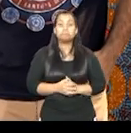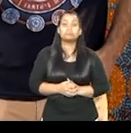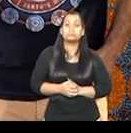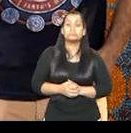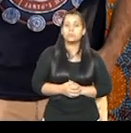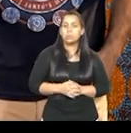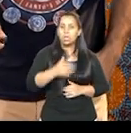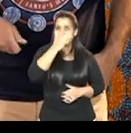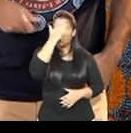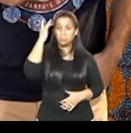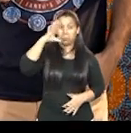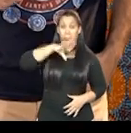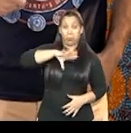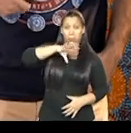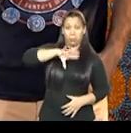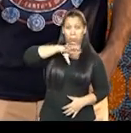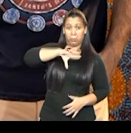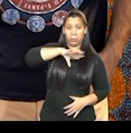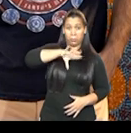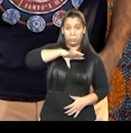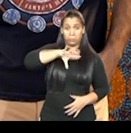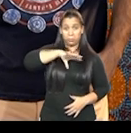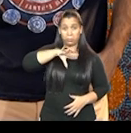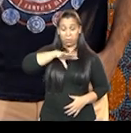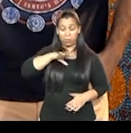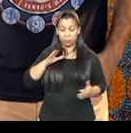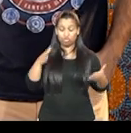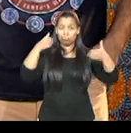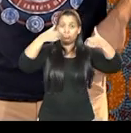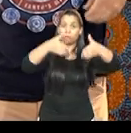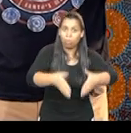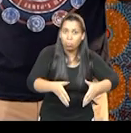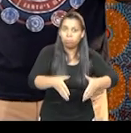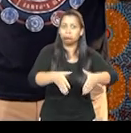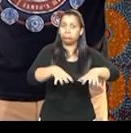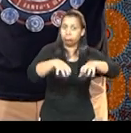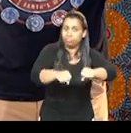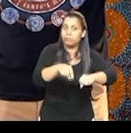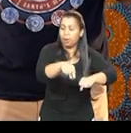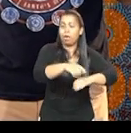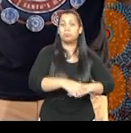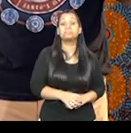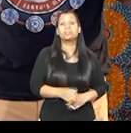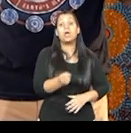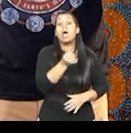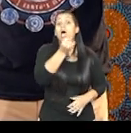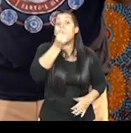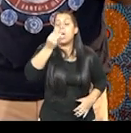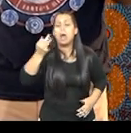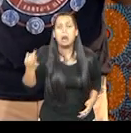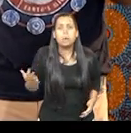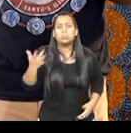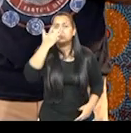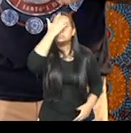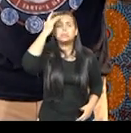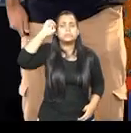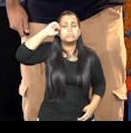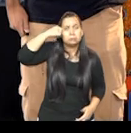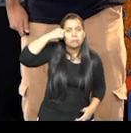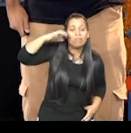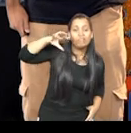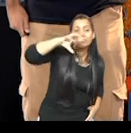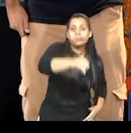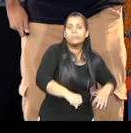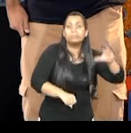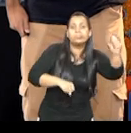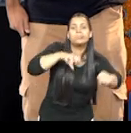dos portugueses e de outros europeus neste território, alguns africanos foram sequestrados de seu território. Aqui